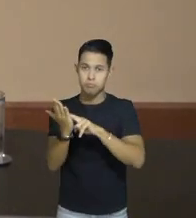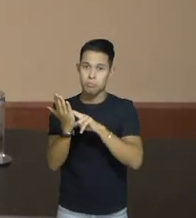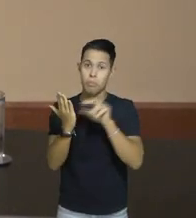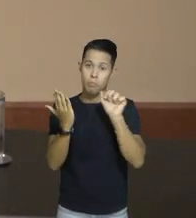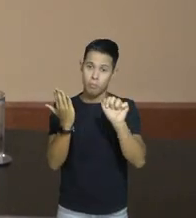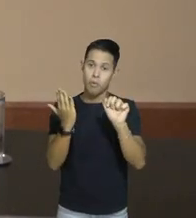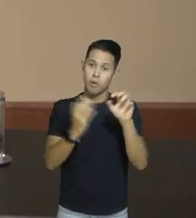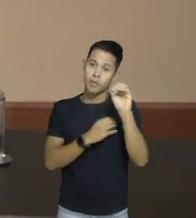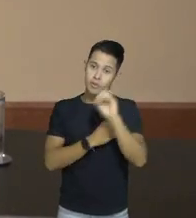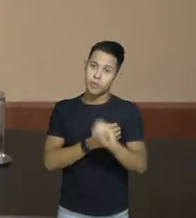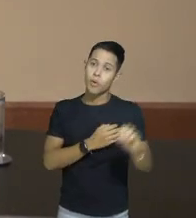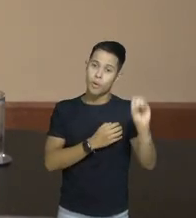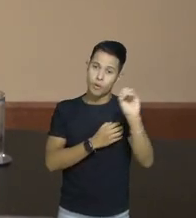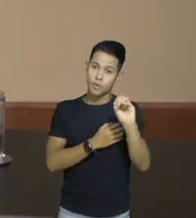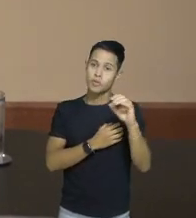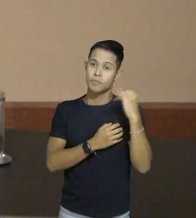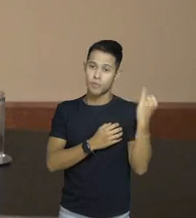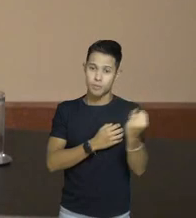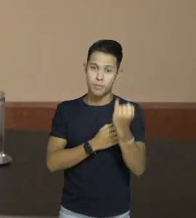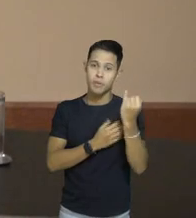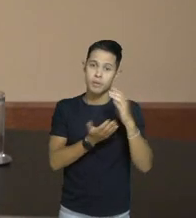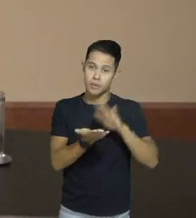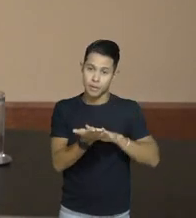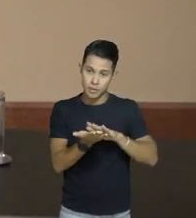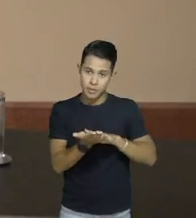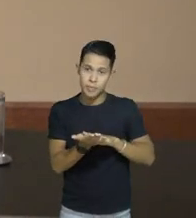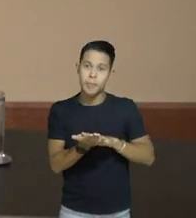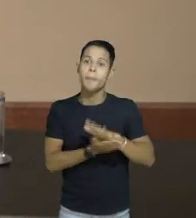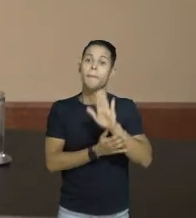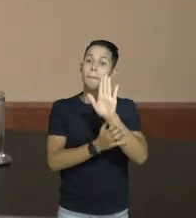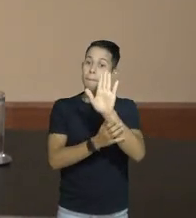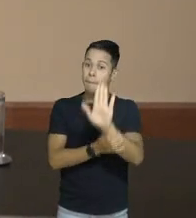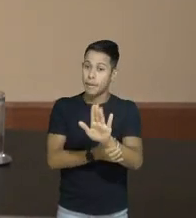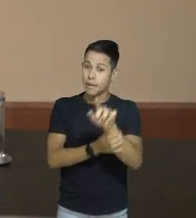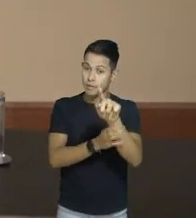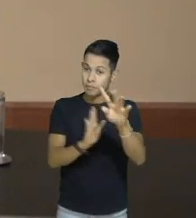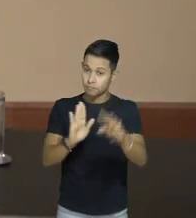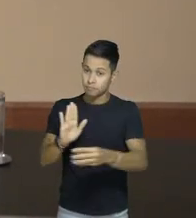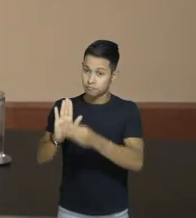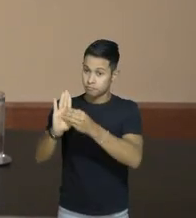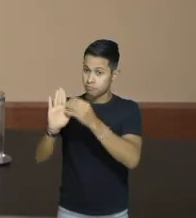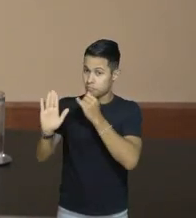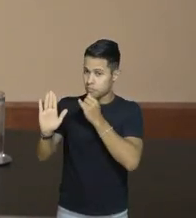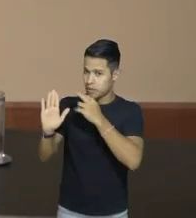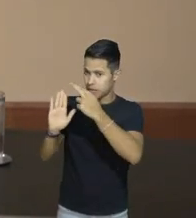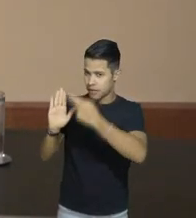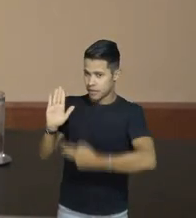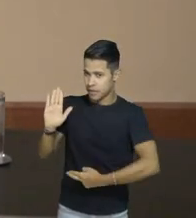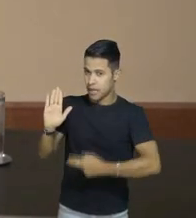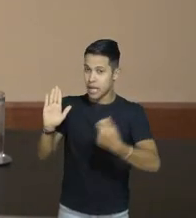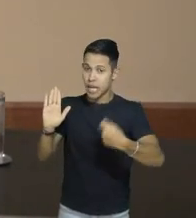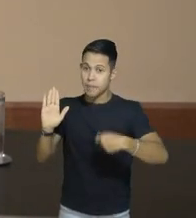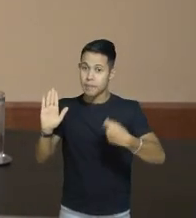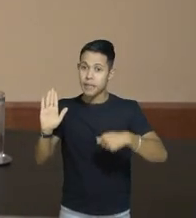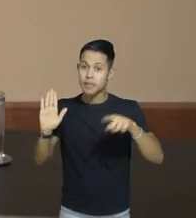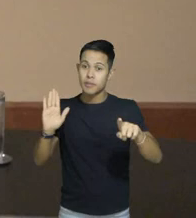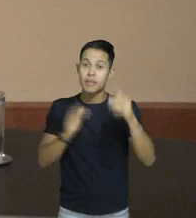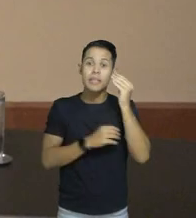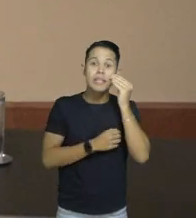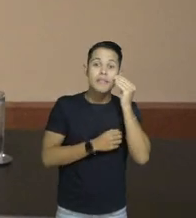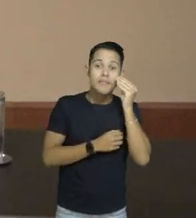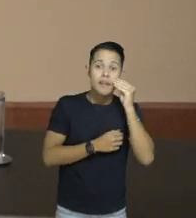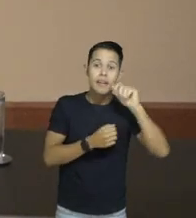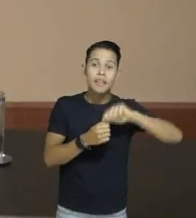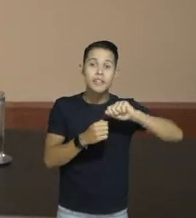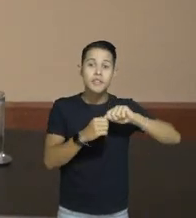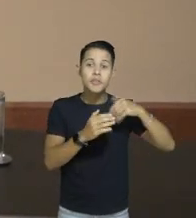ótimo, né? Excelente. Mas o que tu pode colocar, por exemplo, eu preciso que ele faça a testagem de processamento. Quais são